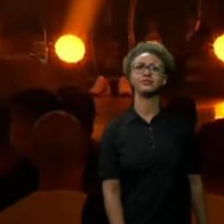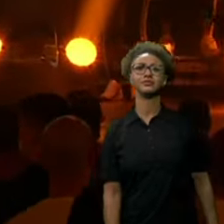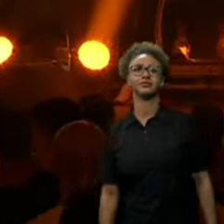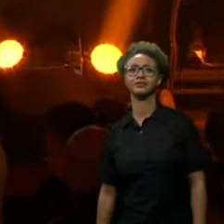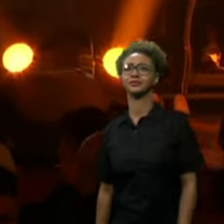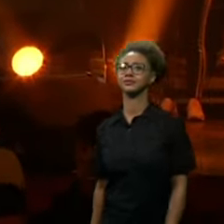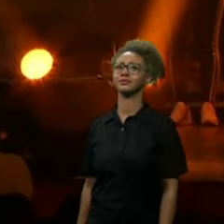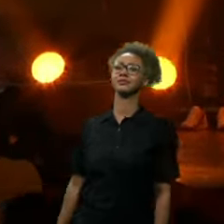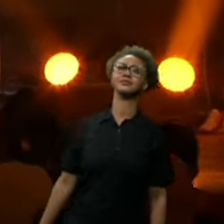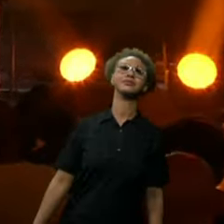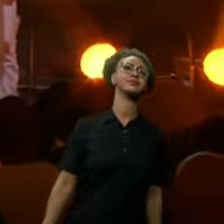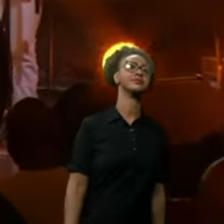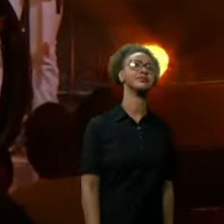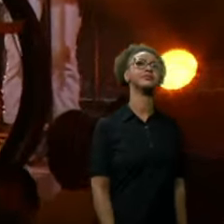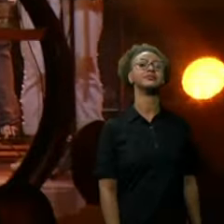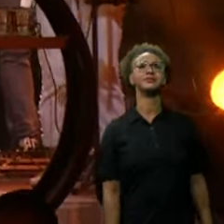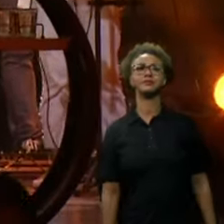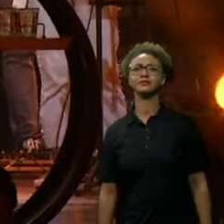E aí